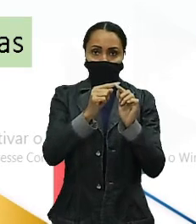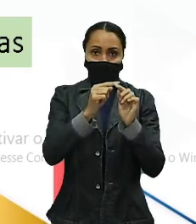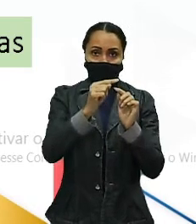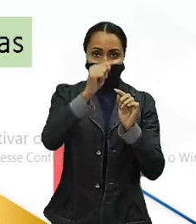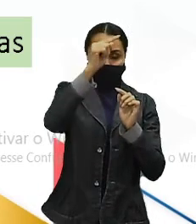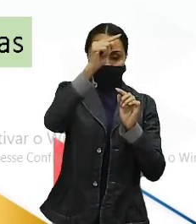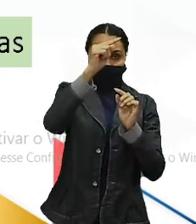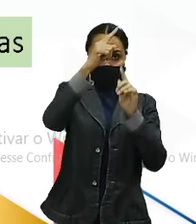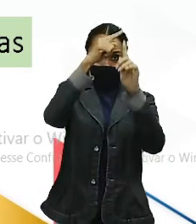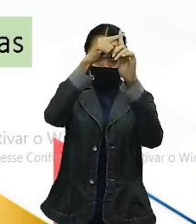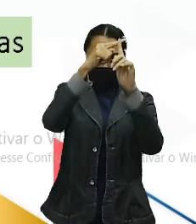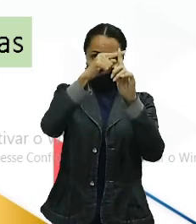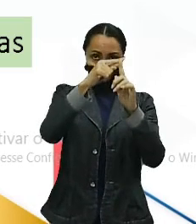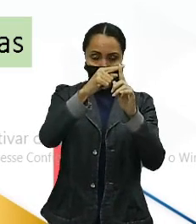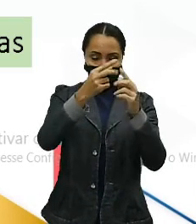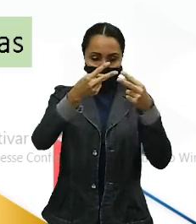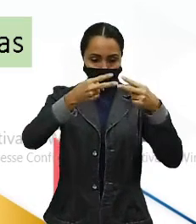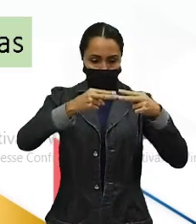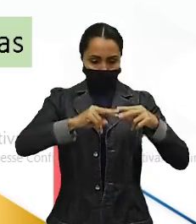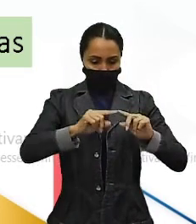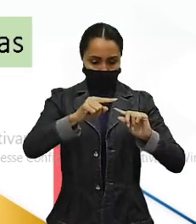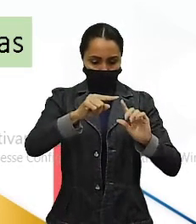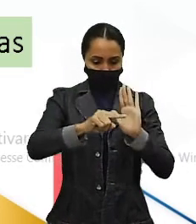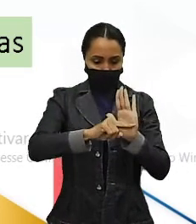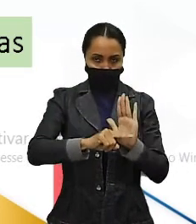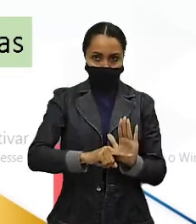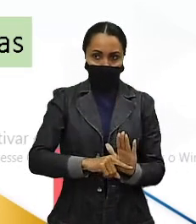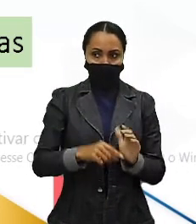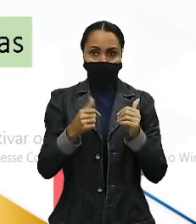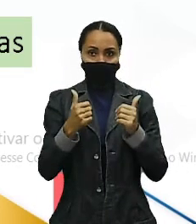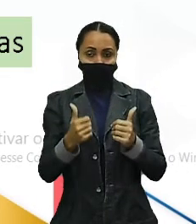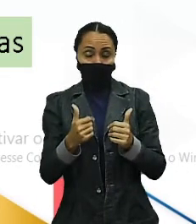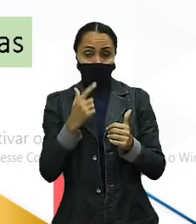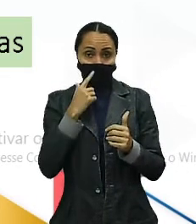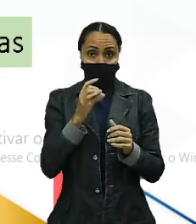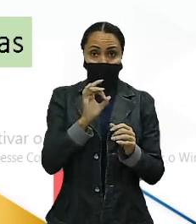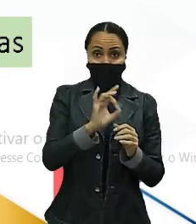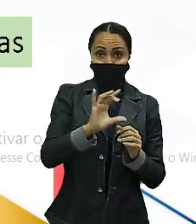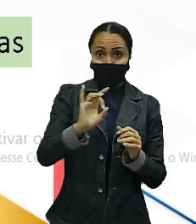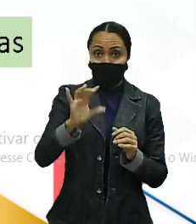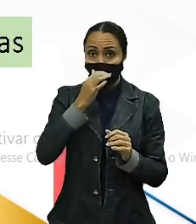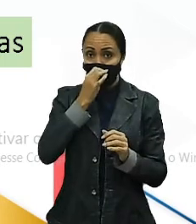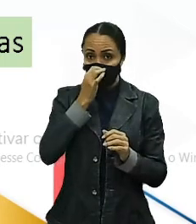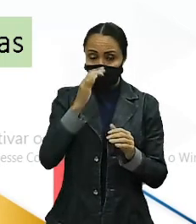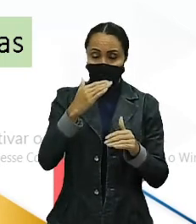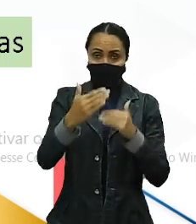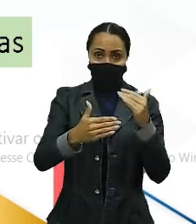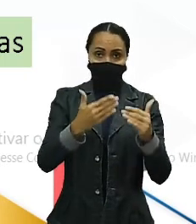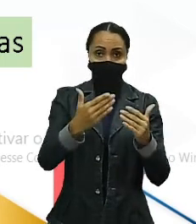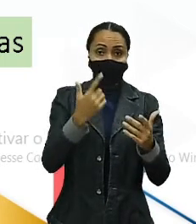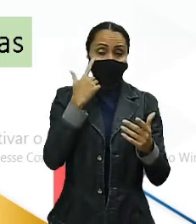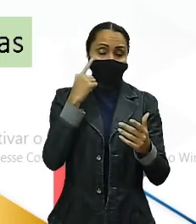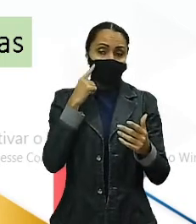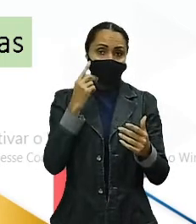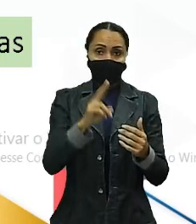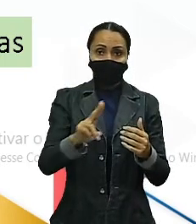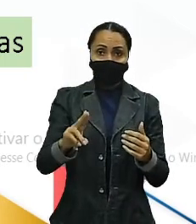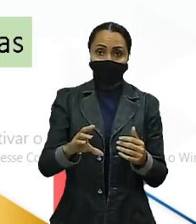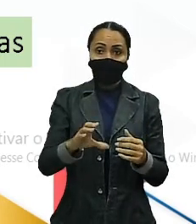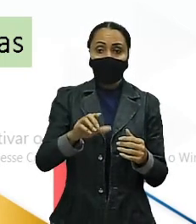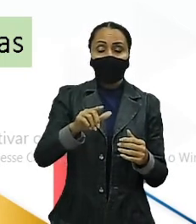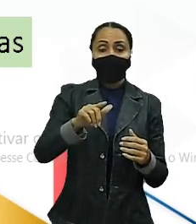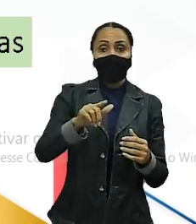é positivo, para baixo é negativo. Tranquilo? Cada parte dessa subdivisão aí nós chamamos de